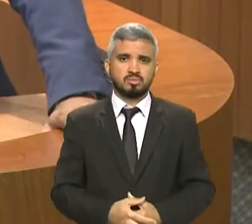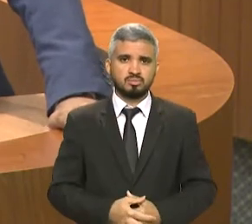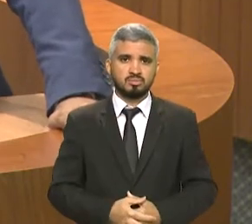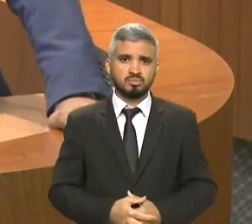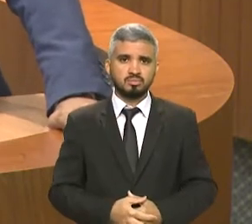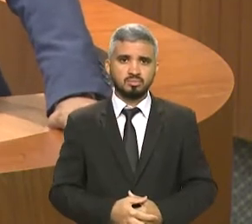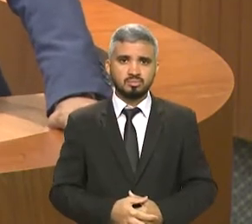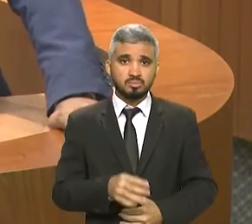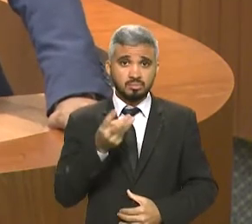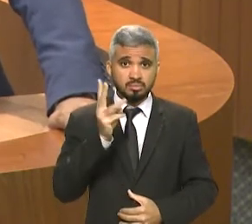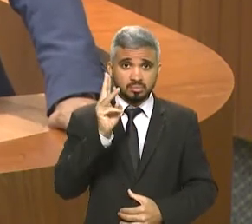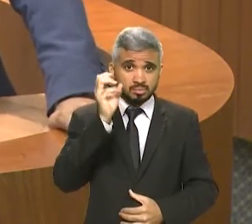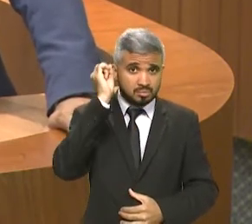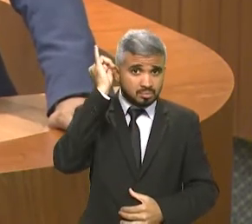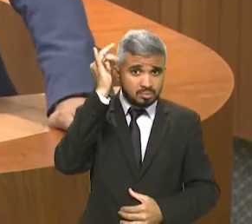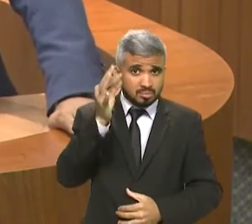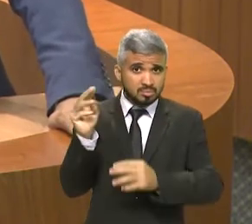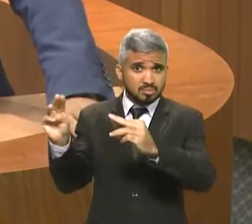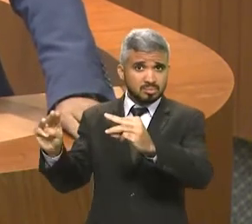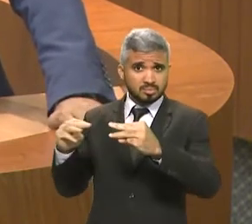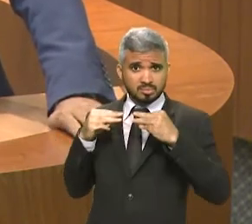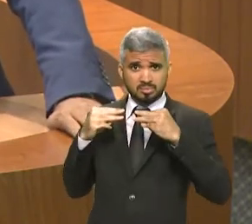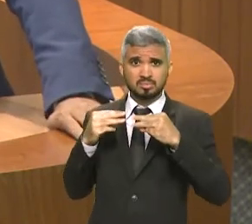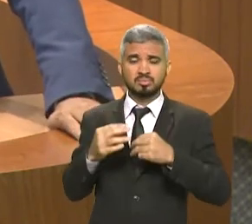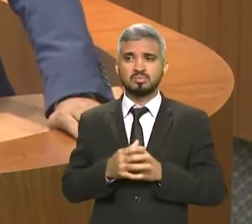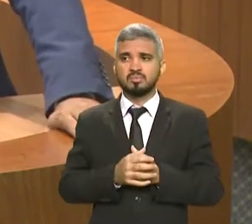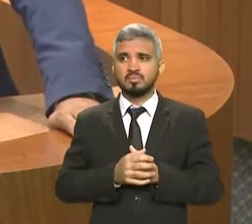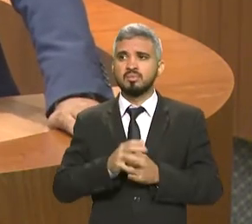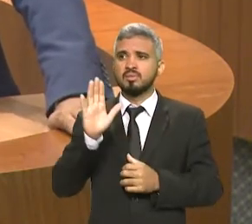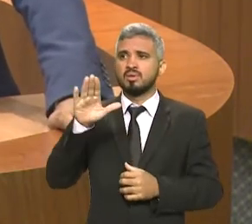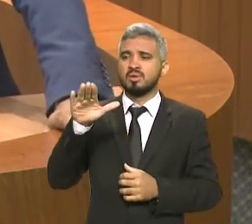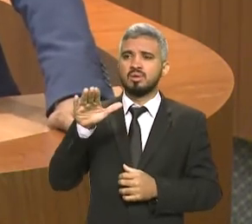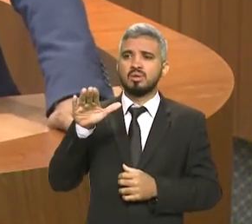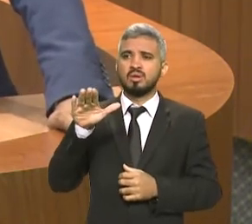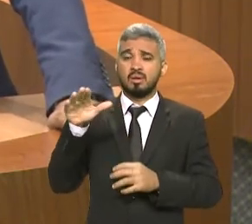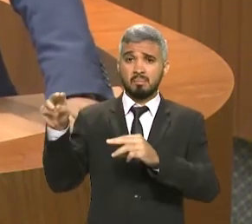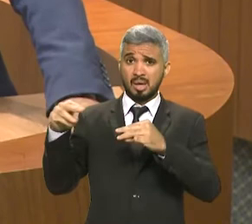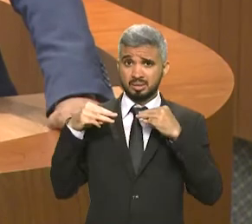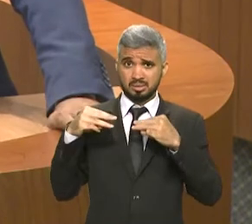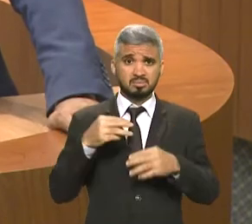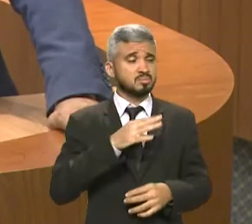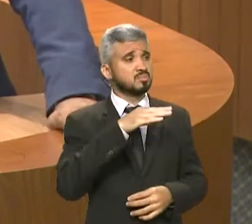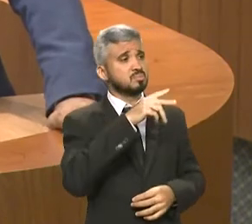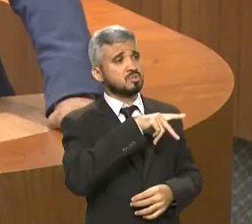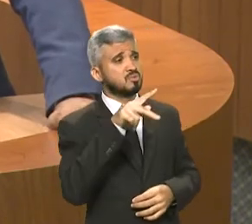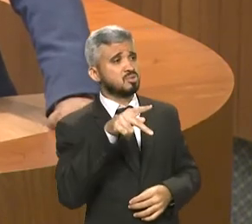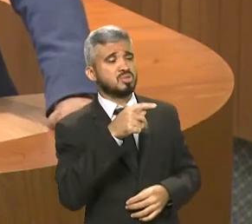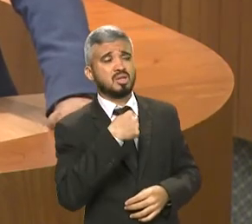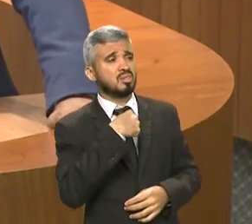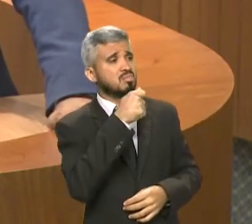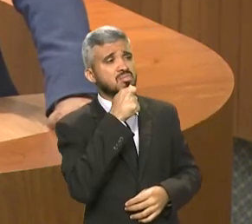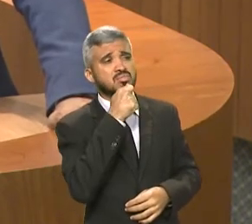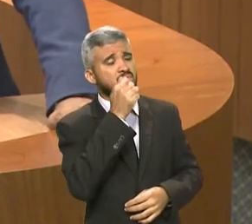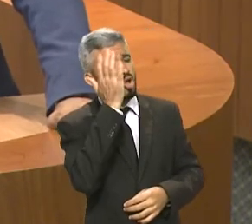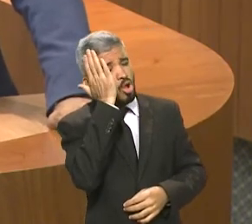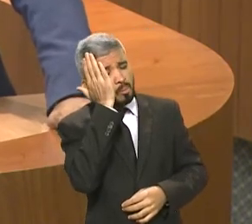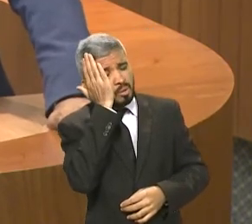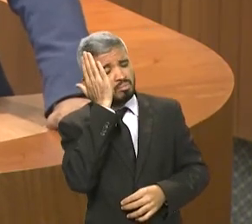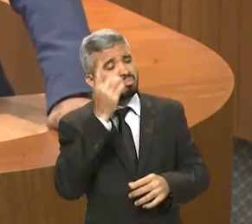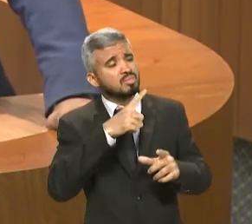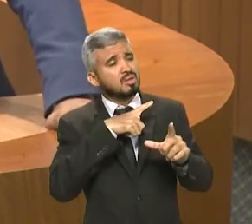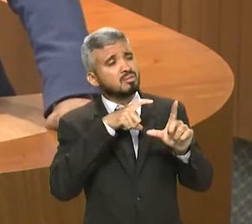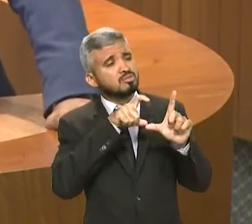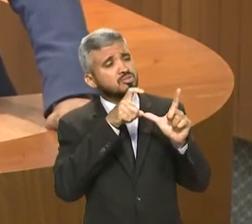uma professora e disse: deputado, até agora não dormi, com dívidas, com problemas, com desconto